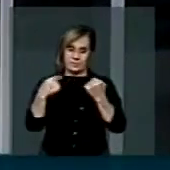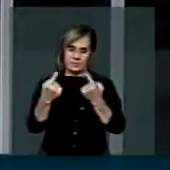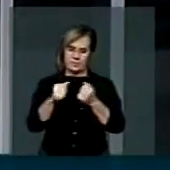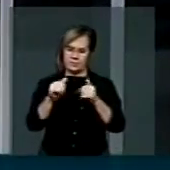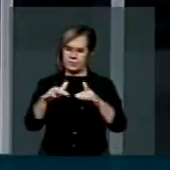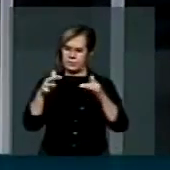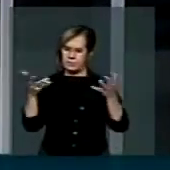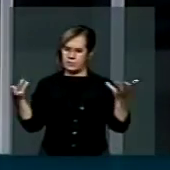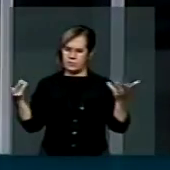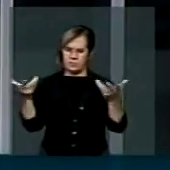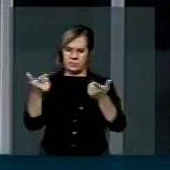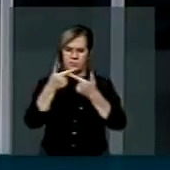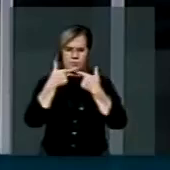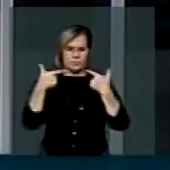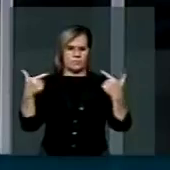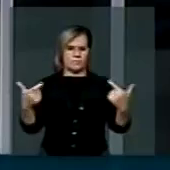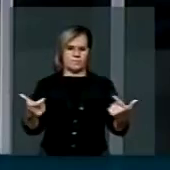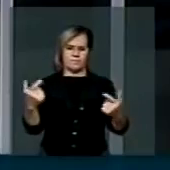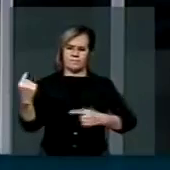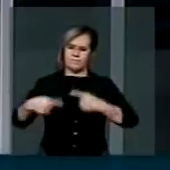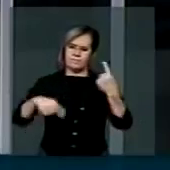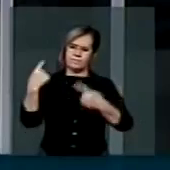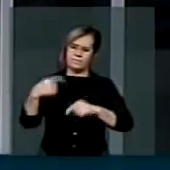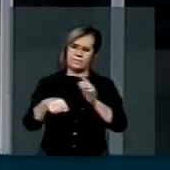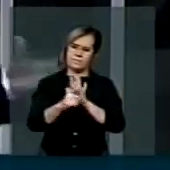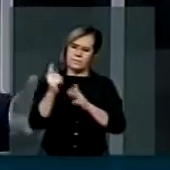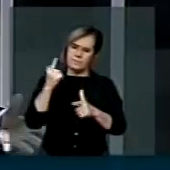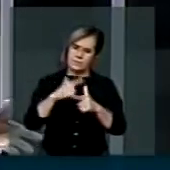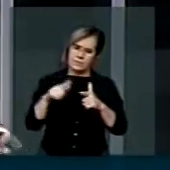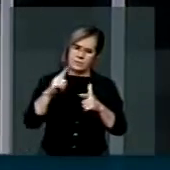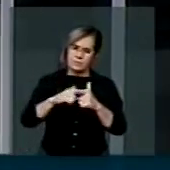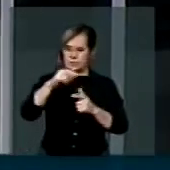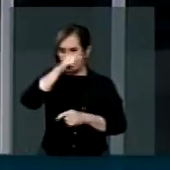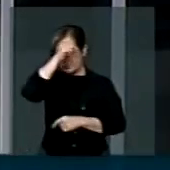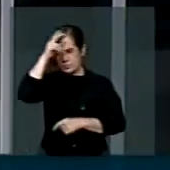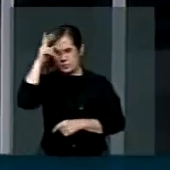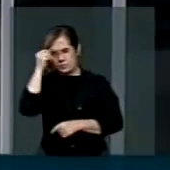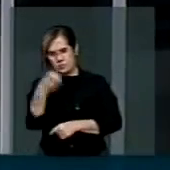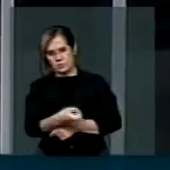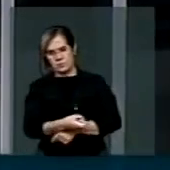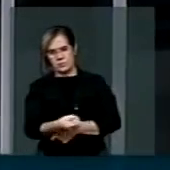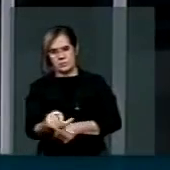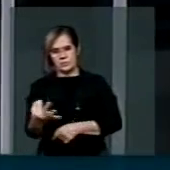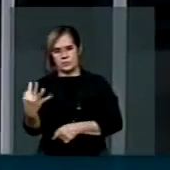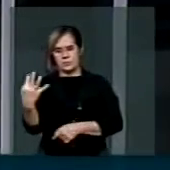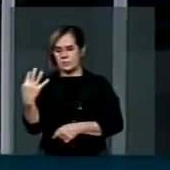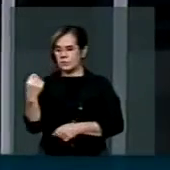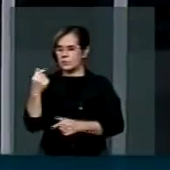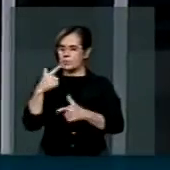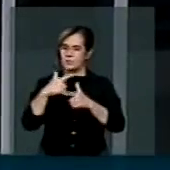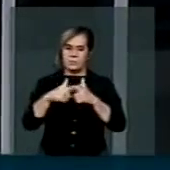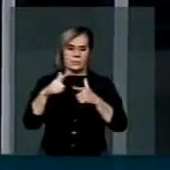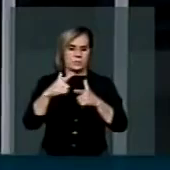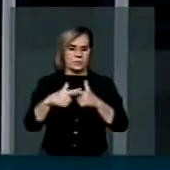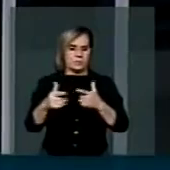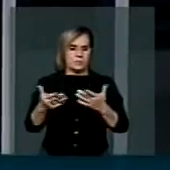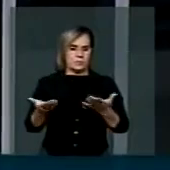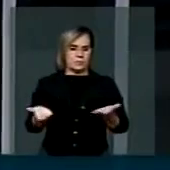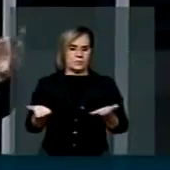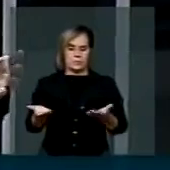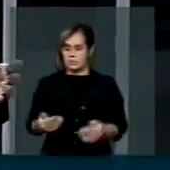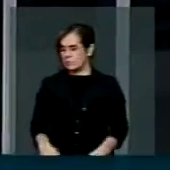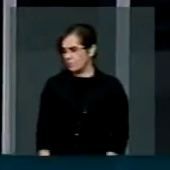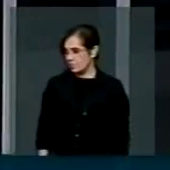onde se discutiu problema de prefeituras, o problema